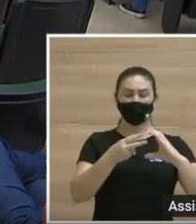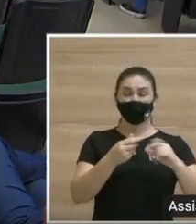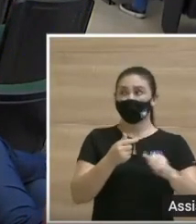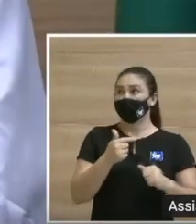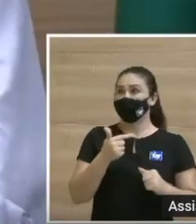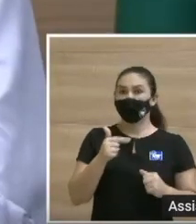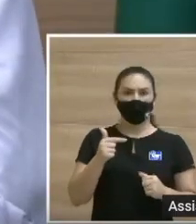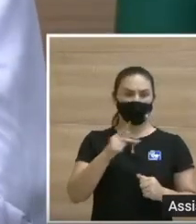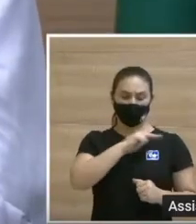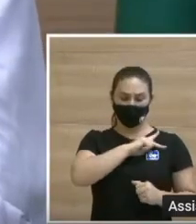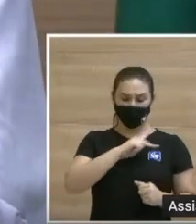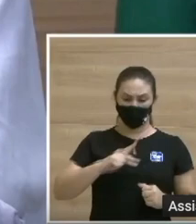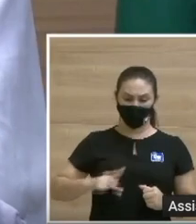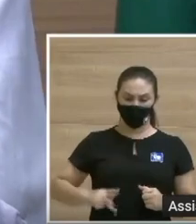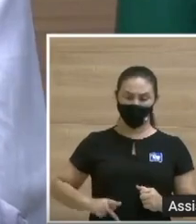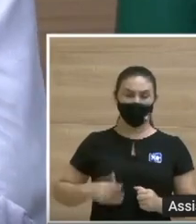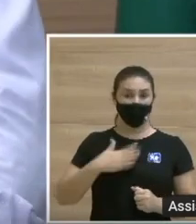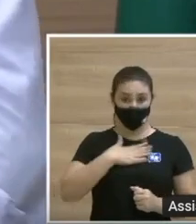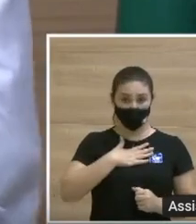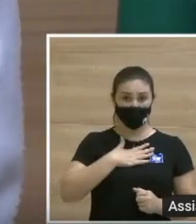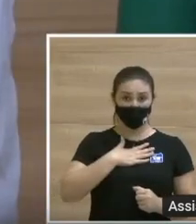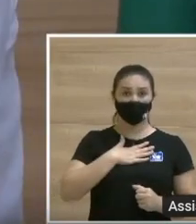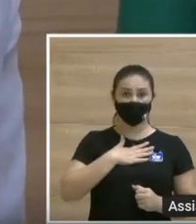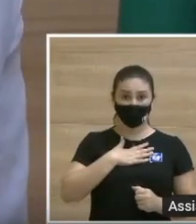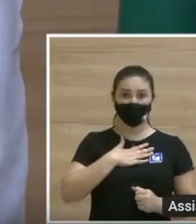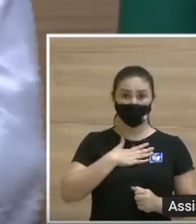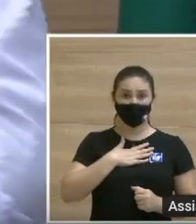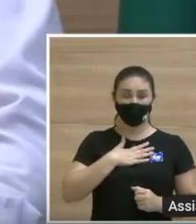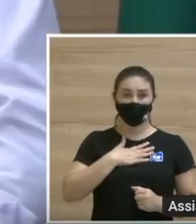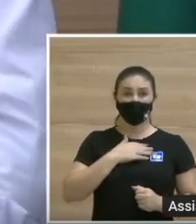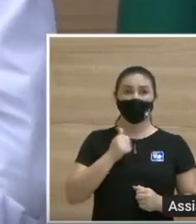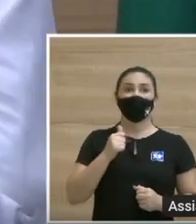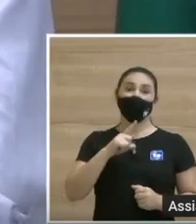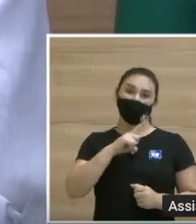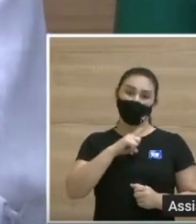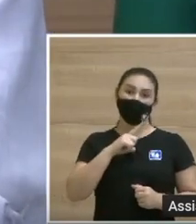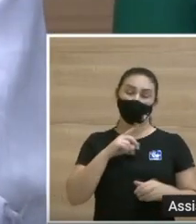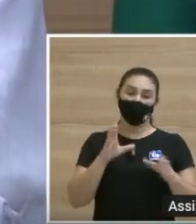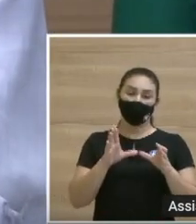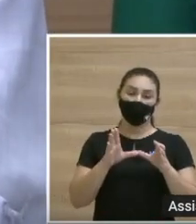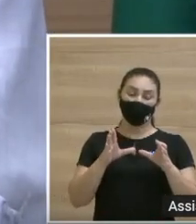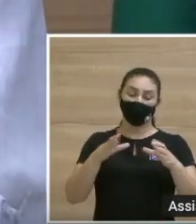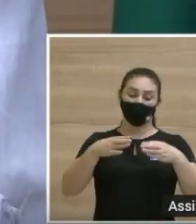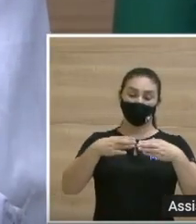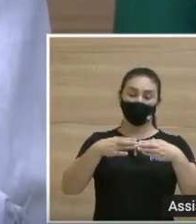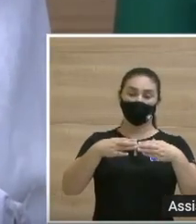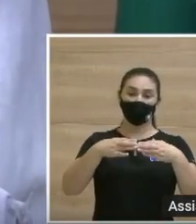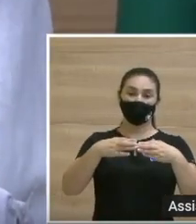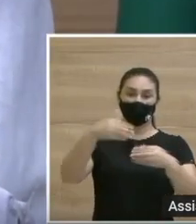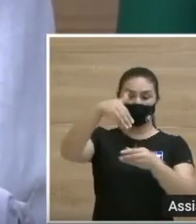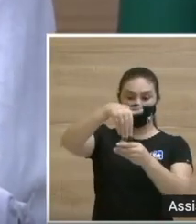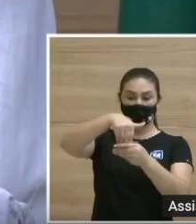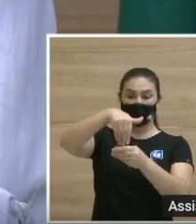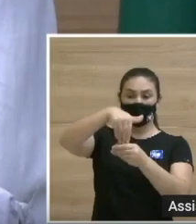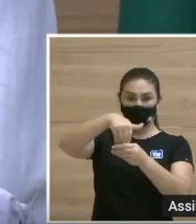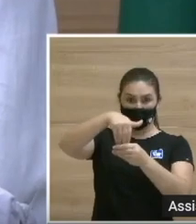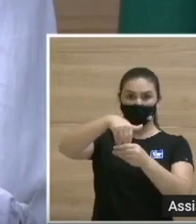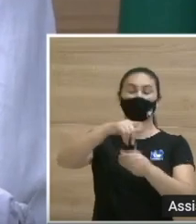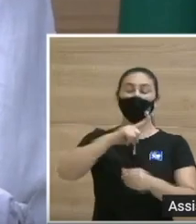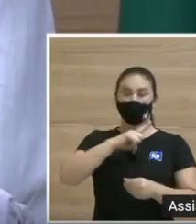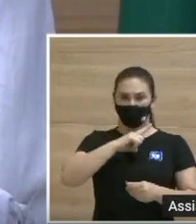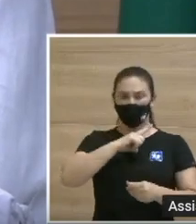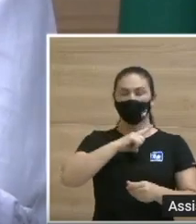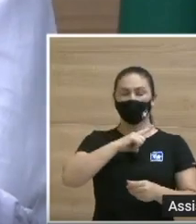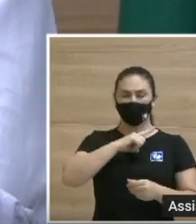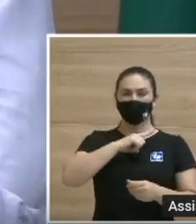por unanimidade. Ao final, Biruba usou a palavra para explicar sua participação na eleição da ACANSOP. Disse que retirou de pauta